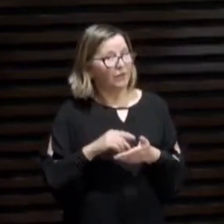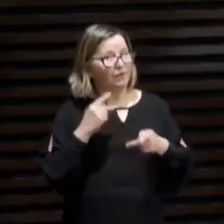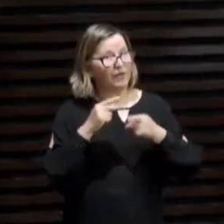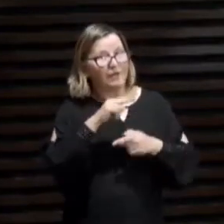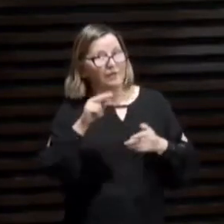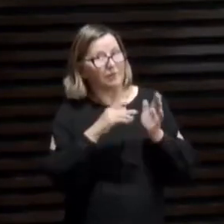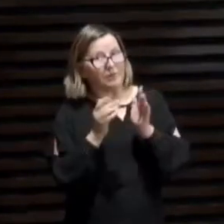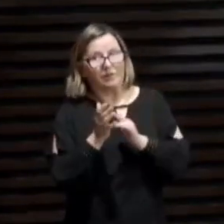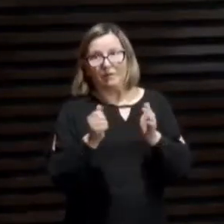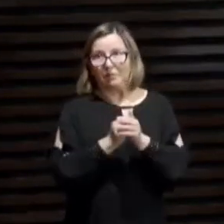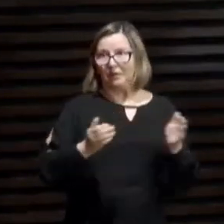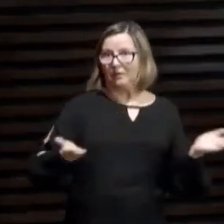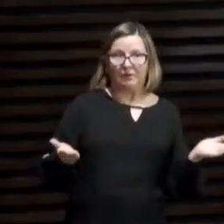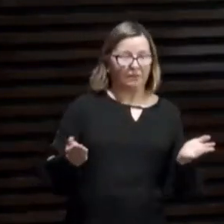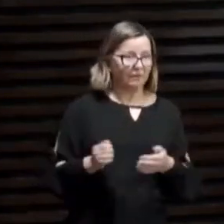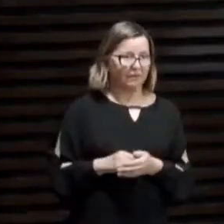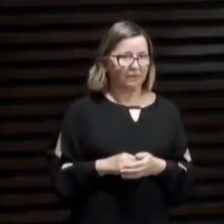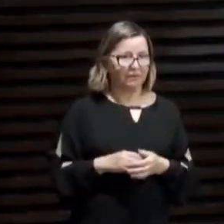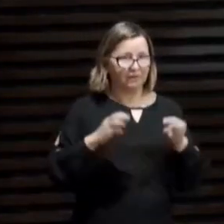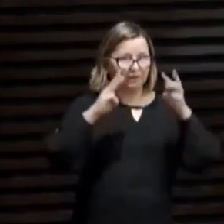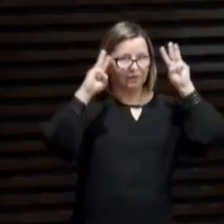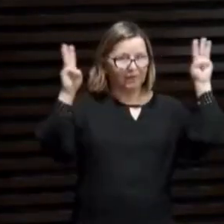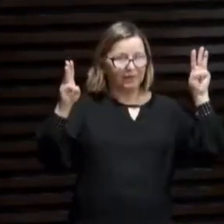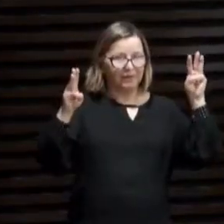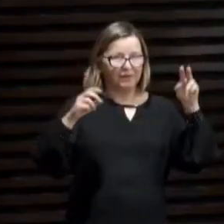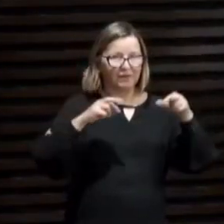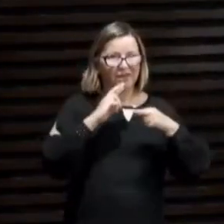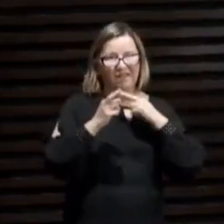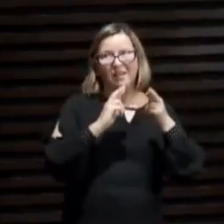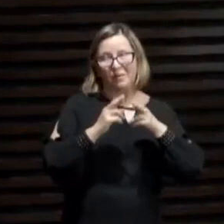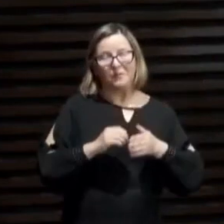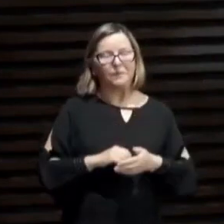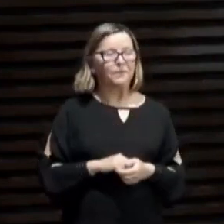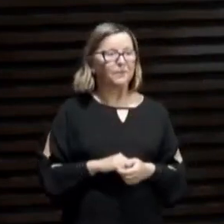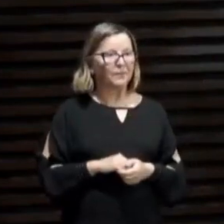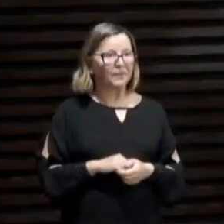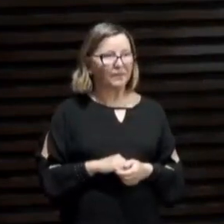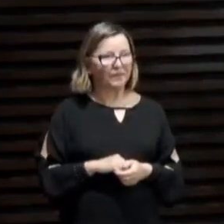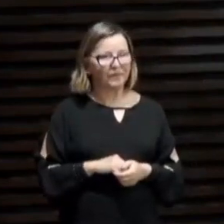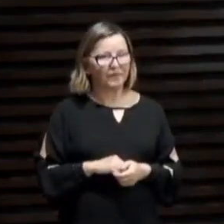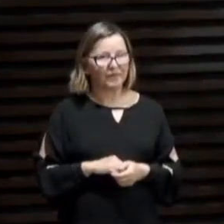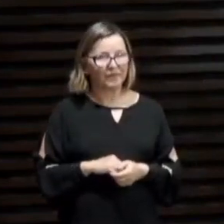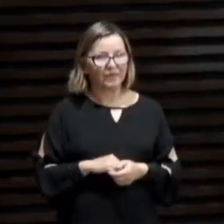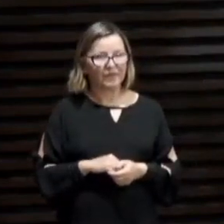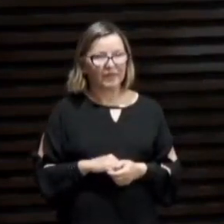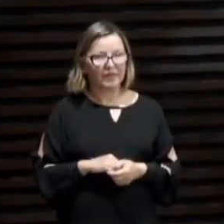isso. Isso aqui é uma oração. Isso aqui é uma lamentação. Que ele está fazendo a